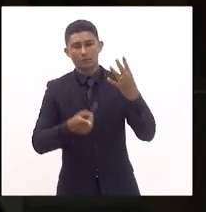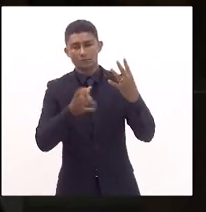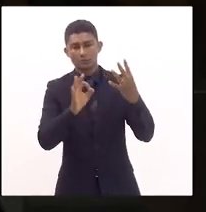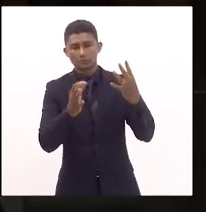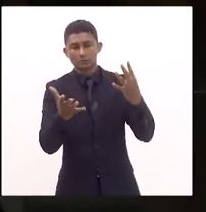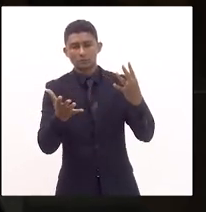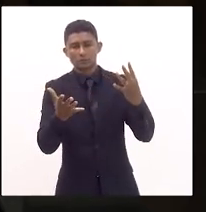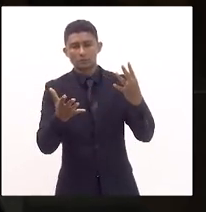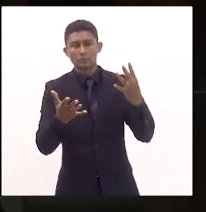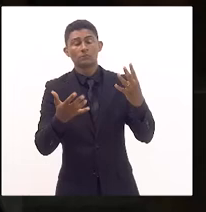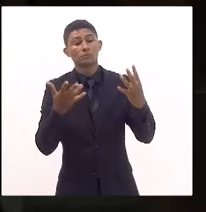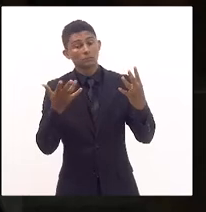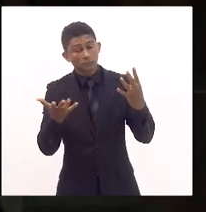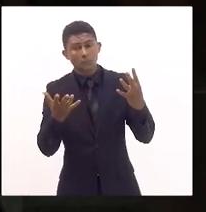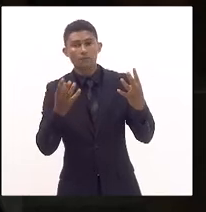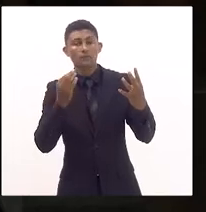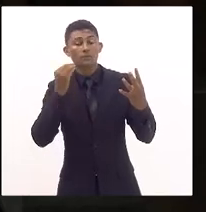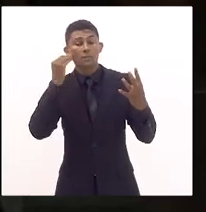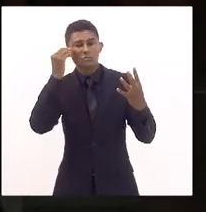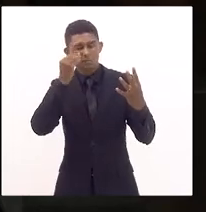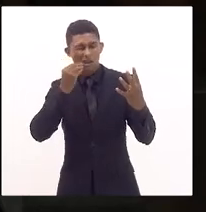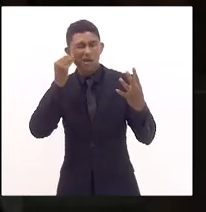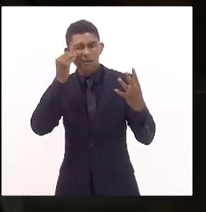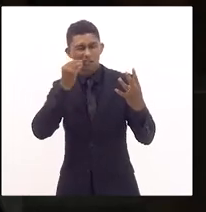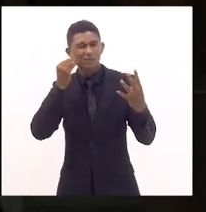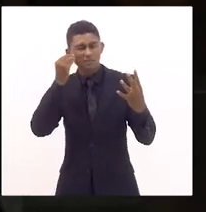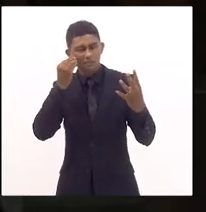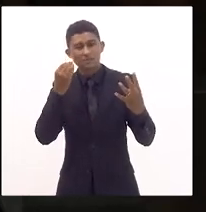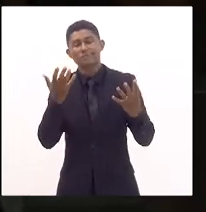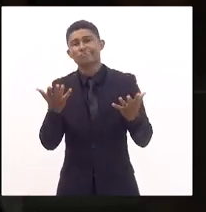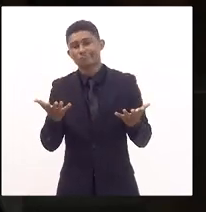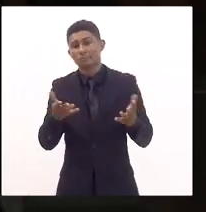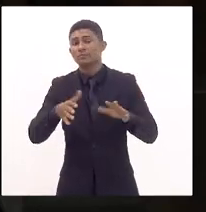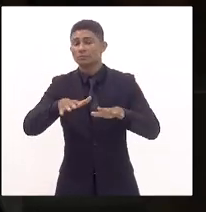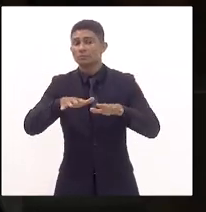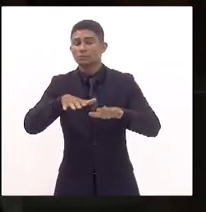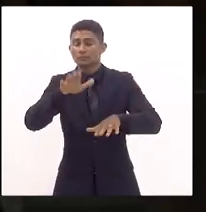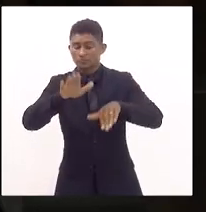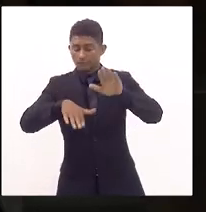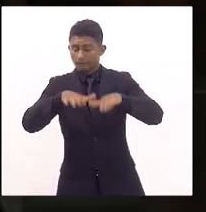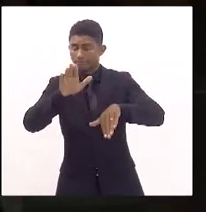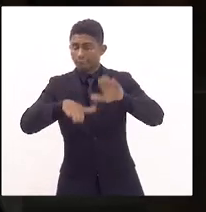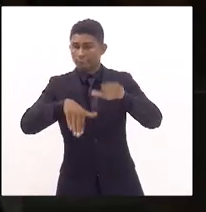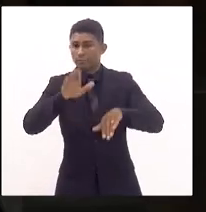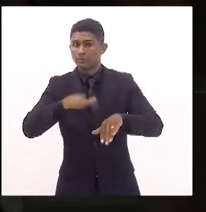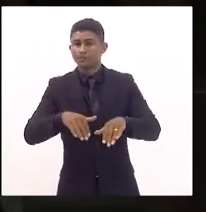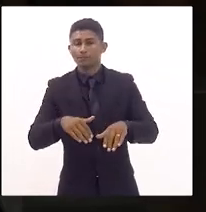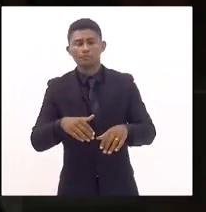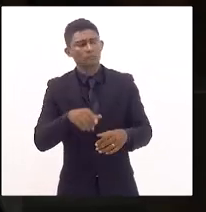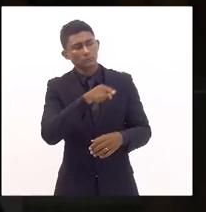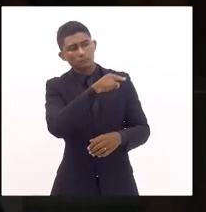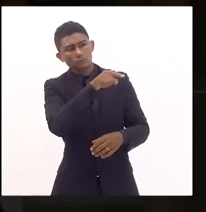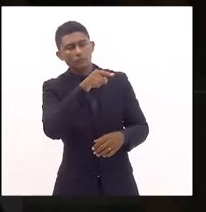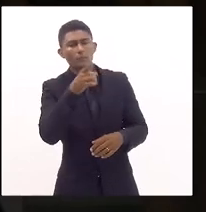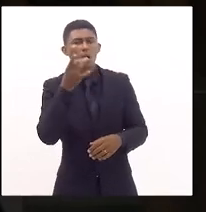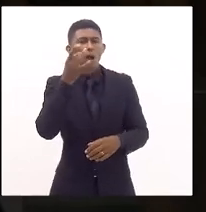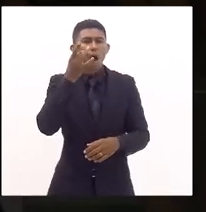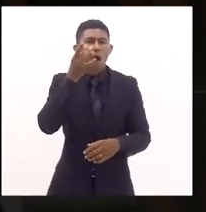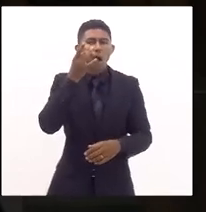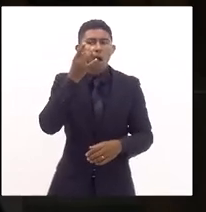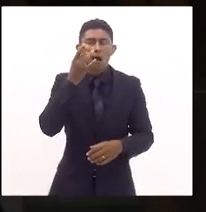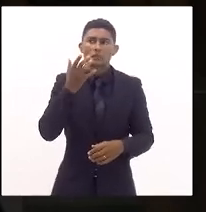com experiência até mesmo, às vezes, de observar as